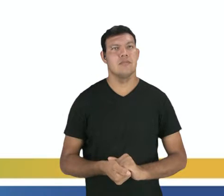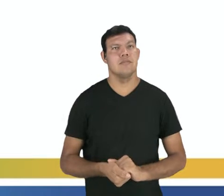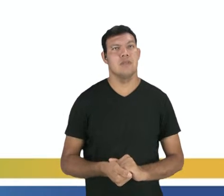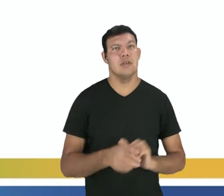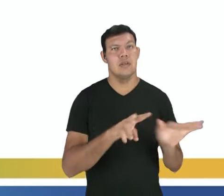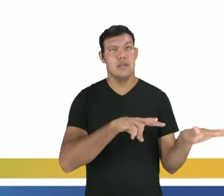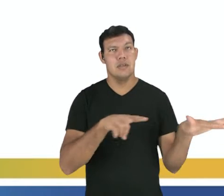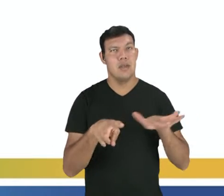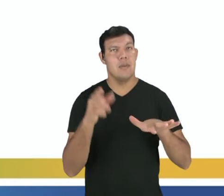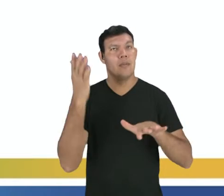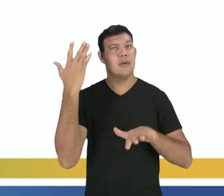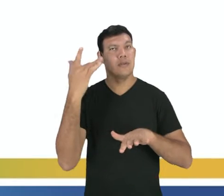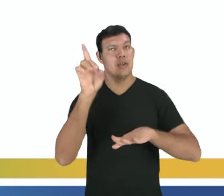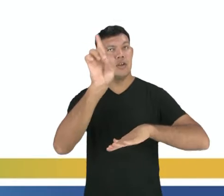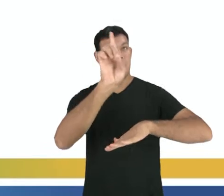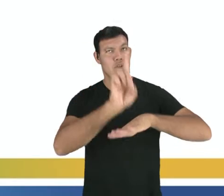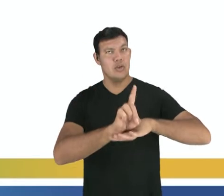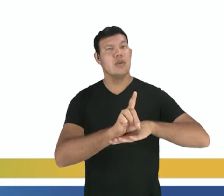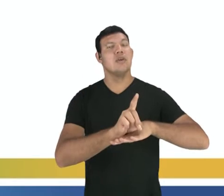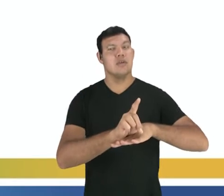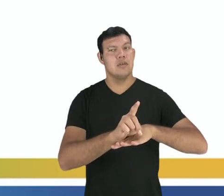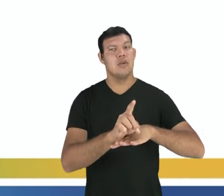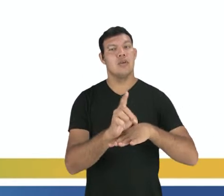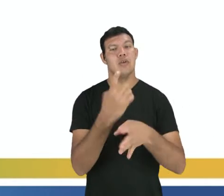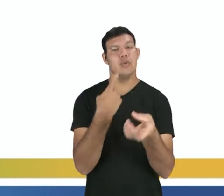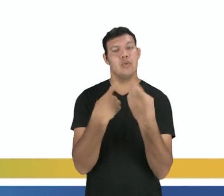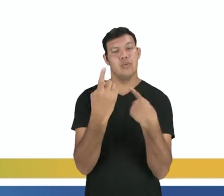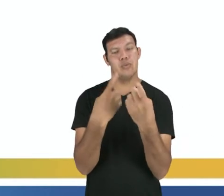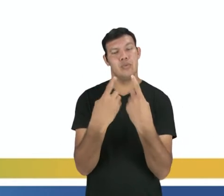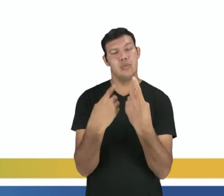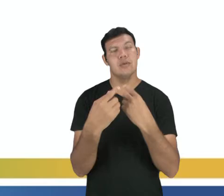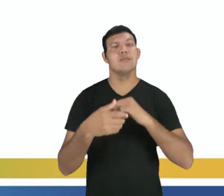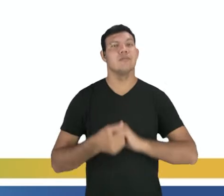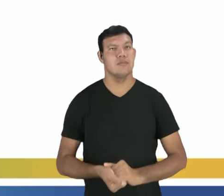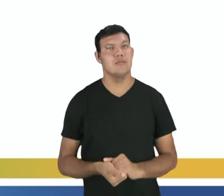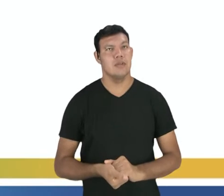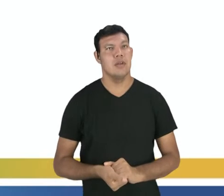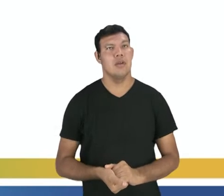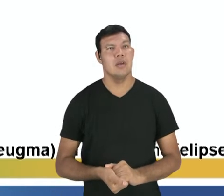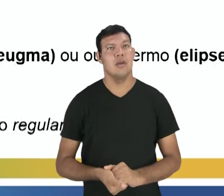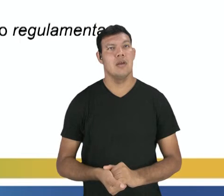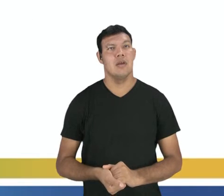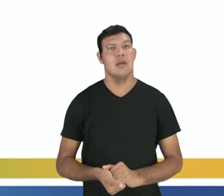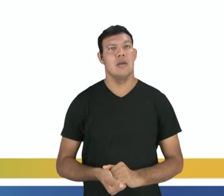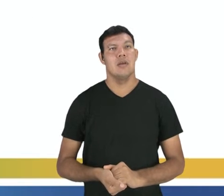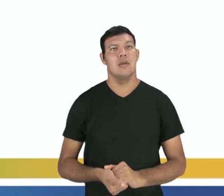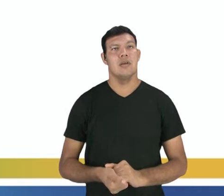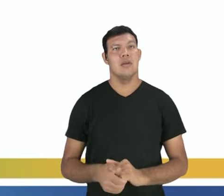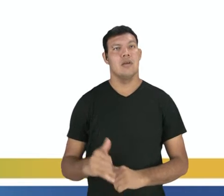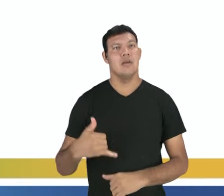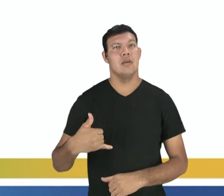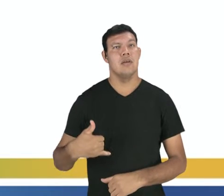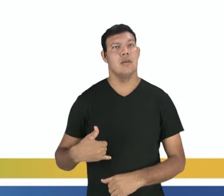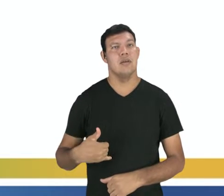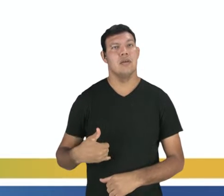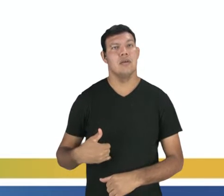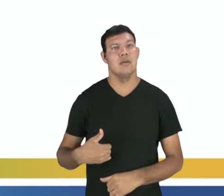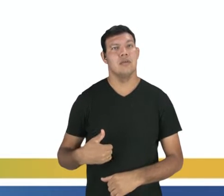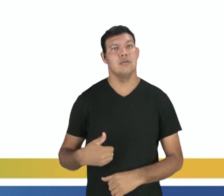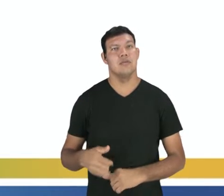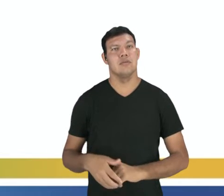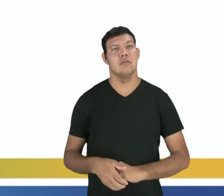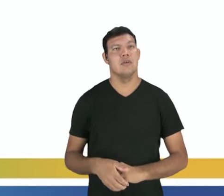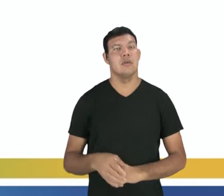1966, nascia Childerico. Tá? Então eu posso usar como eu posso não usar a vírgula aí, tá? A vírgula